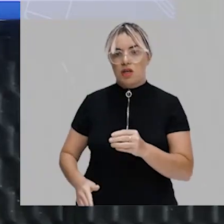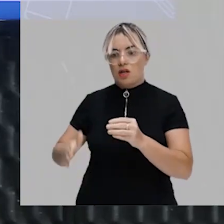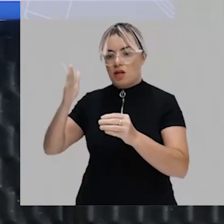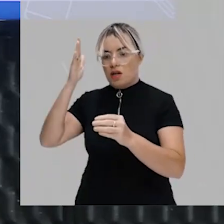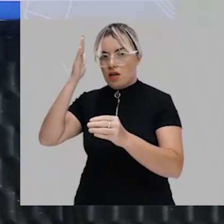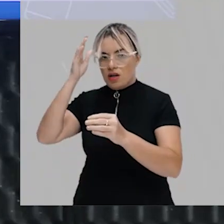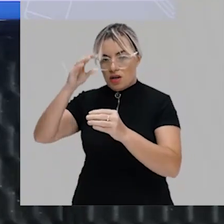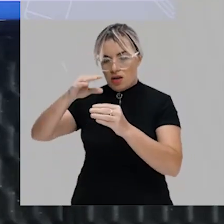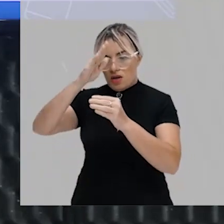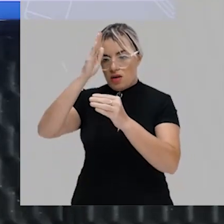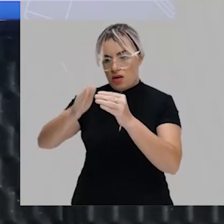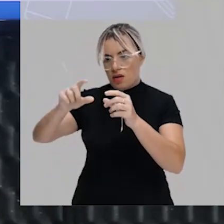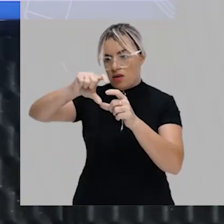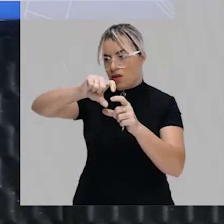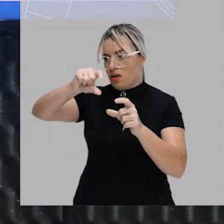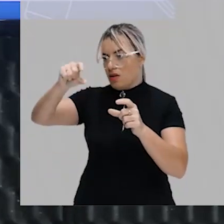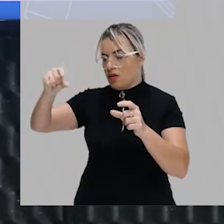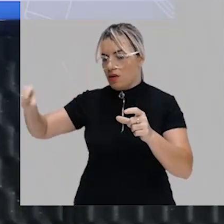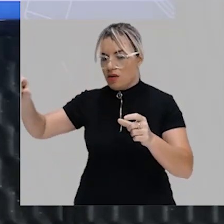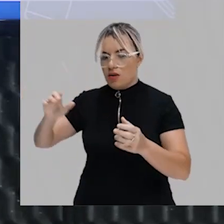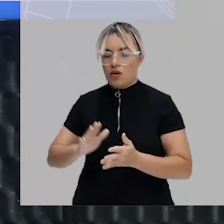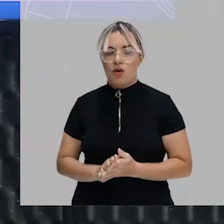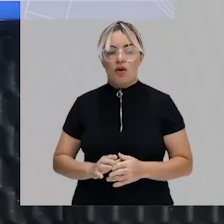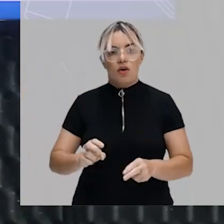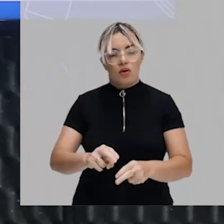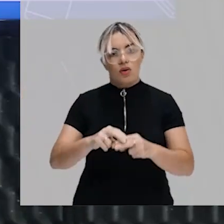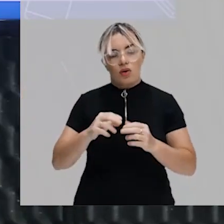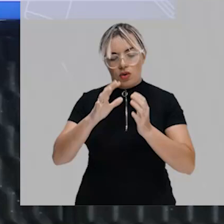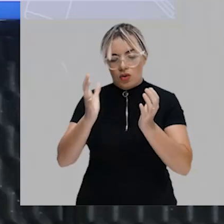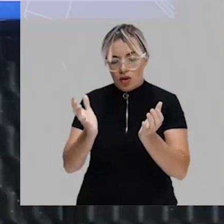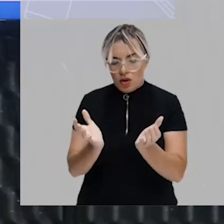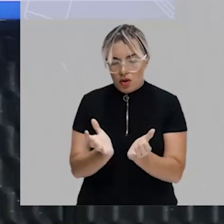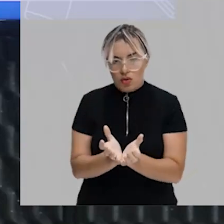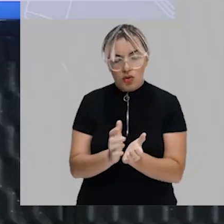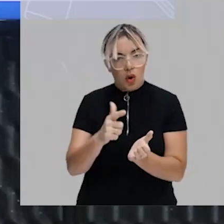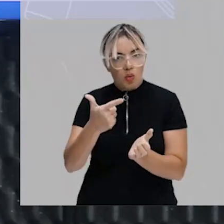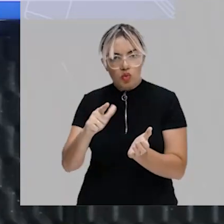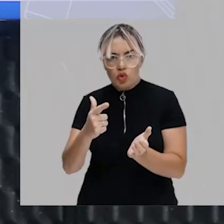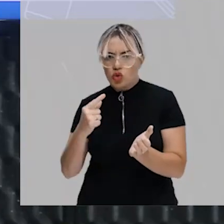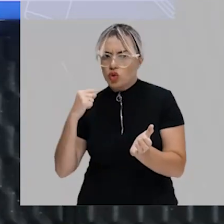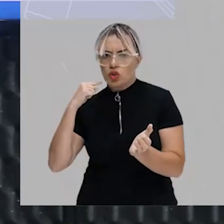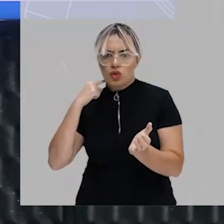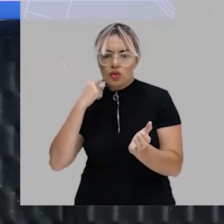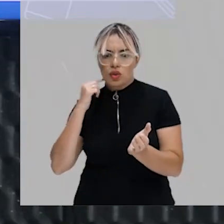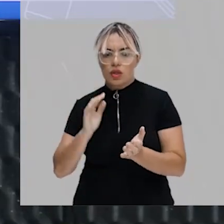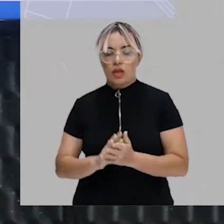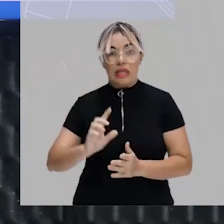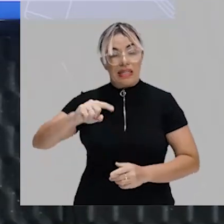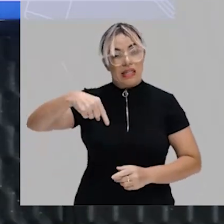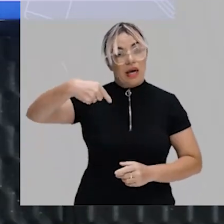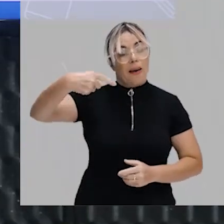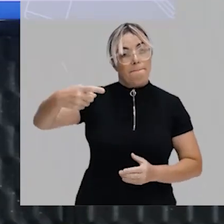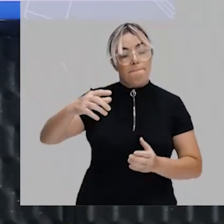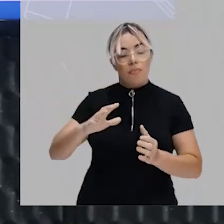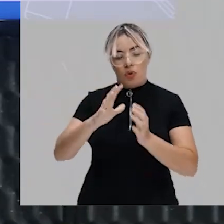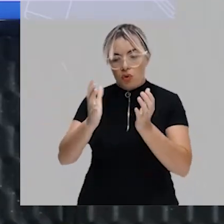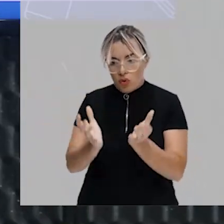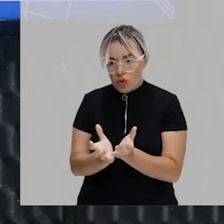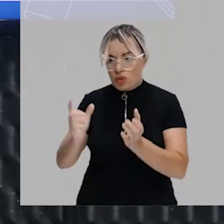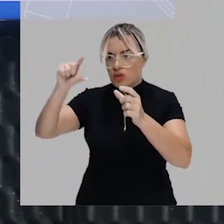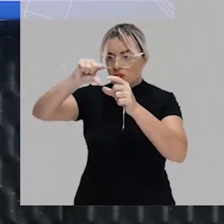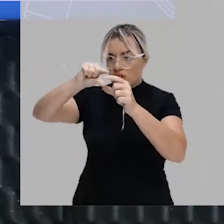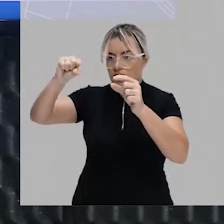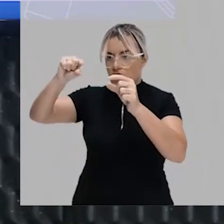caldo permanecia intacto, sem nenhuma contaminação. Só depois que ele quebrou ali o gargalo, é que o caldo nutritivo desenvolveu